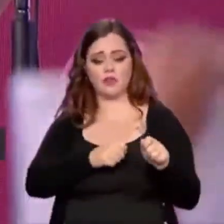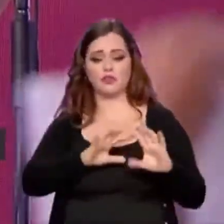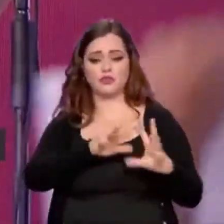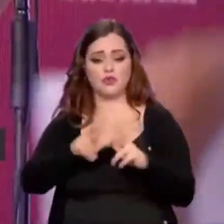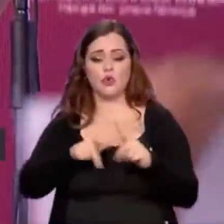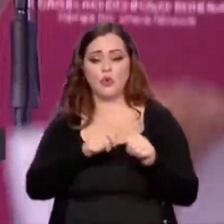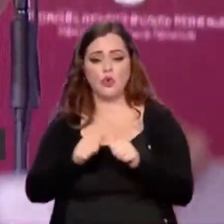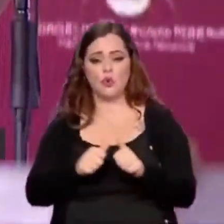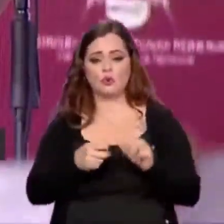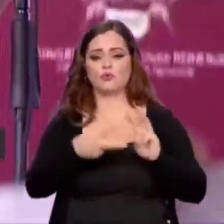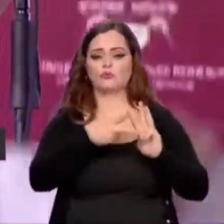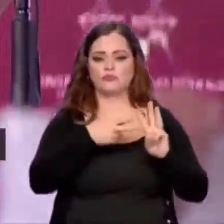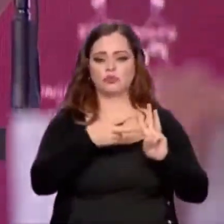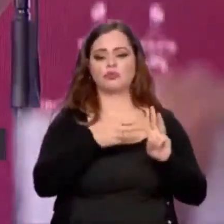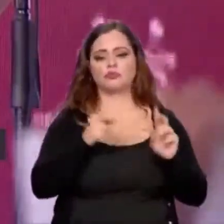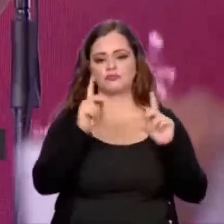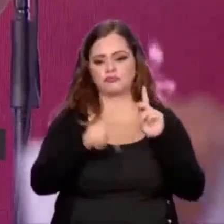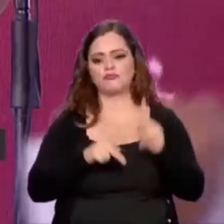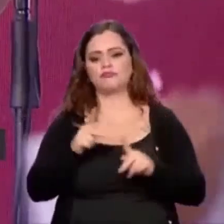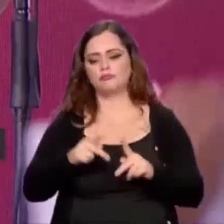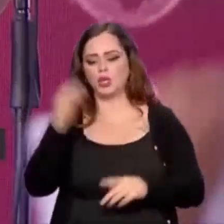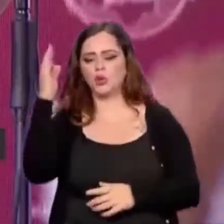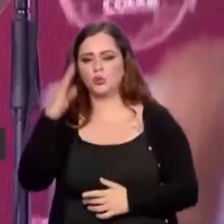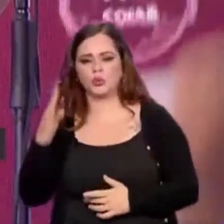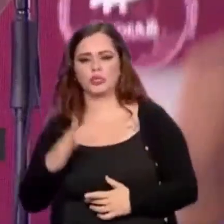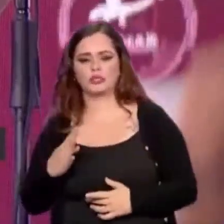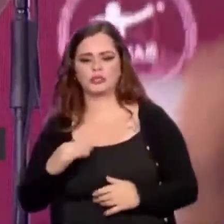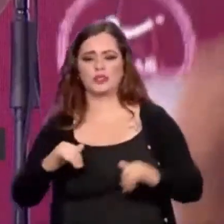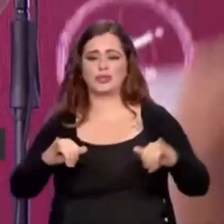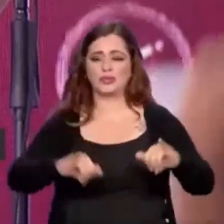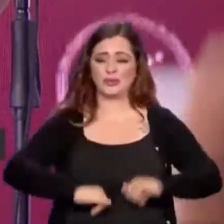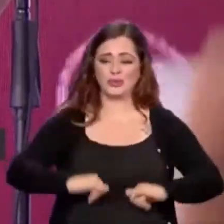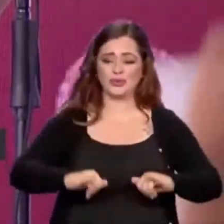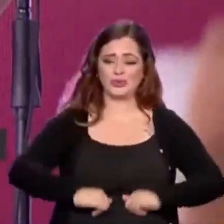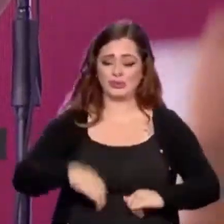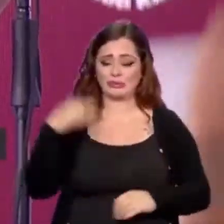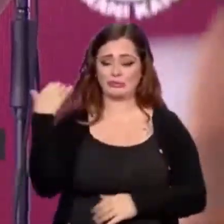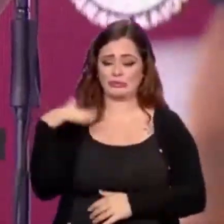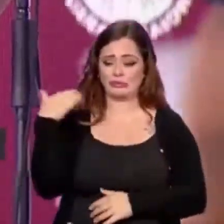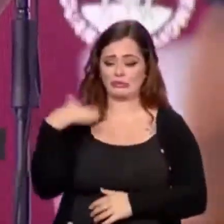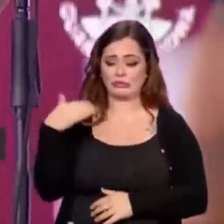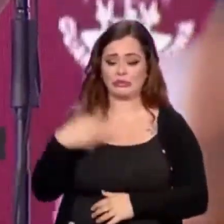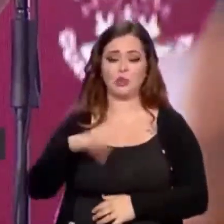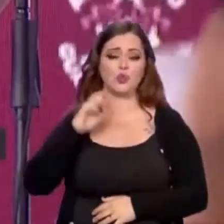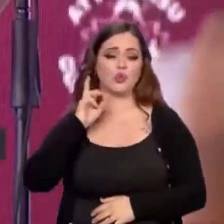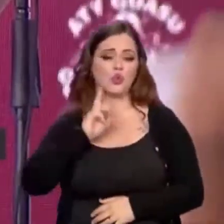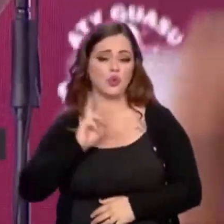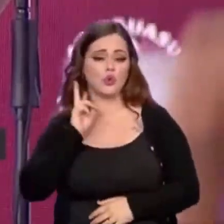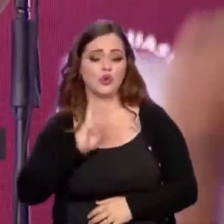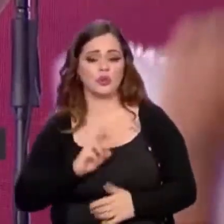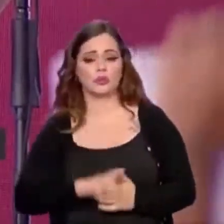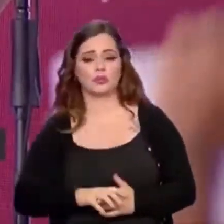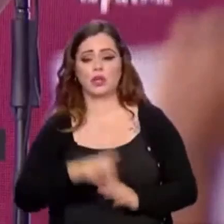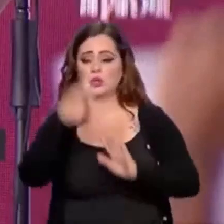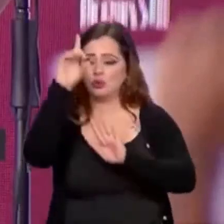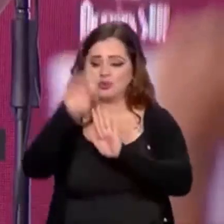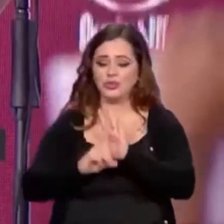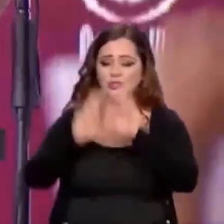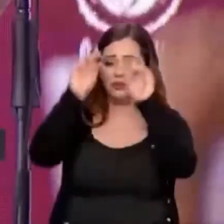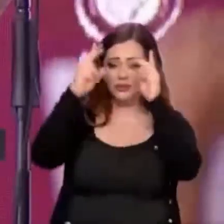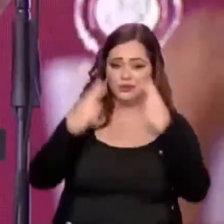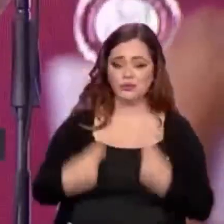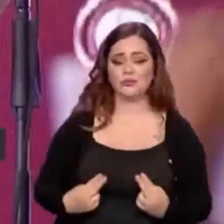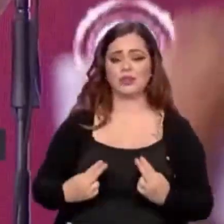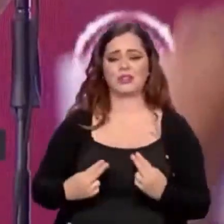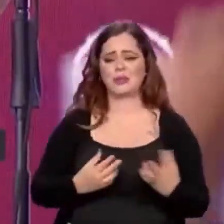indígenas. Os povos indígenas no Brasil sofreram graves violações de seus direitos humanos